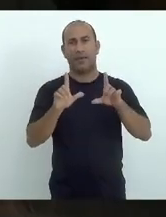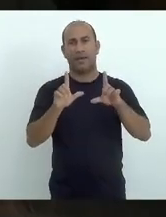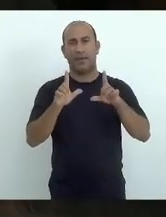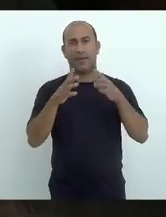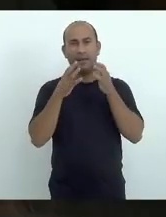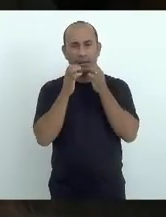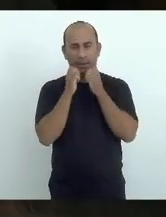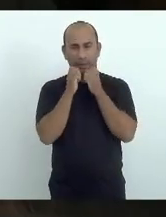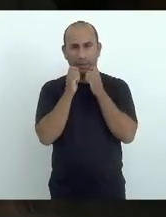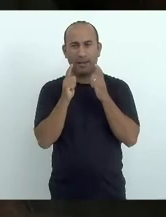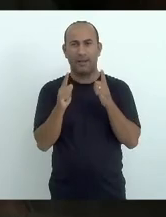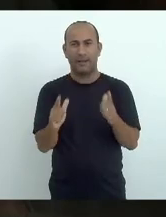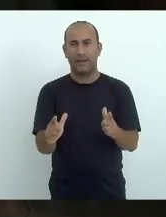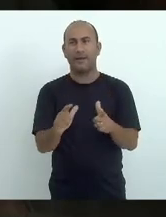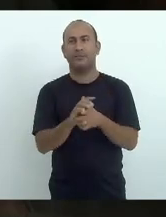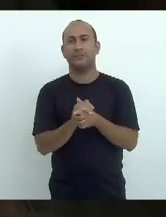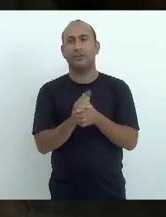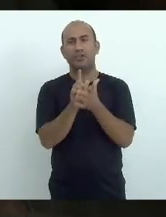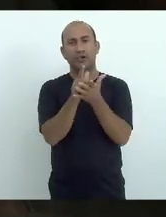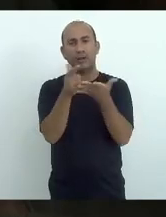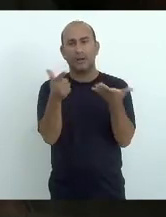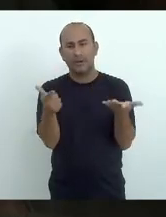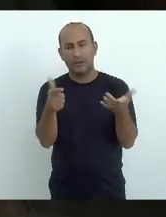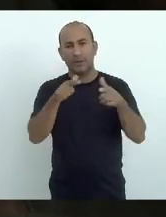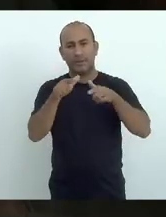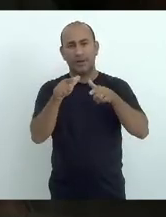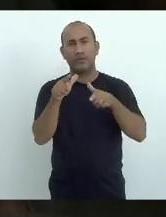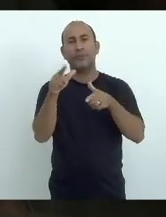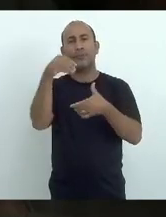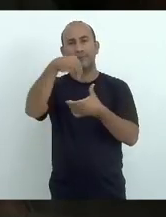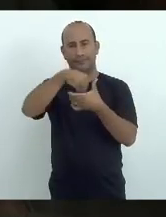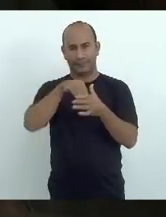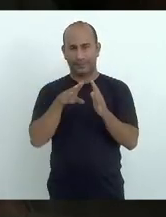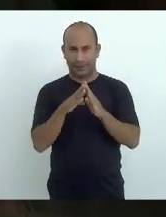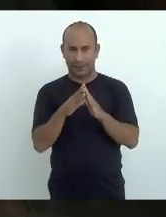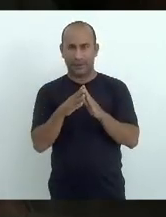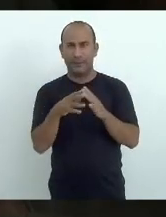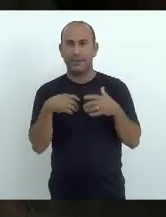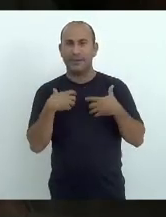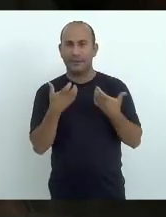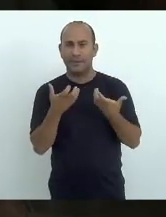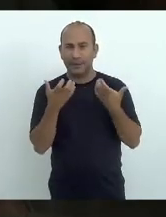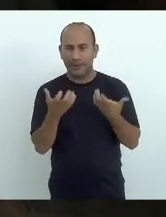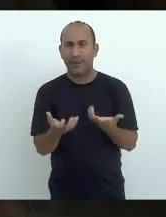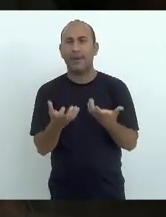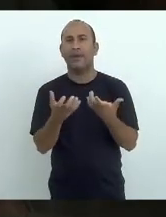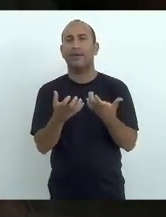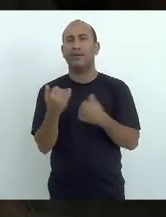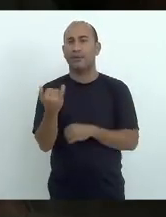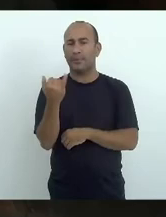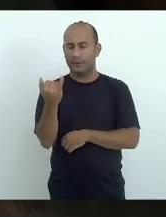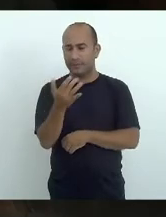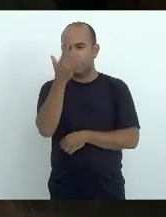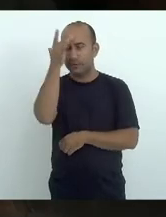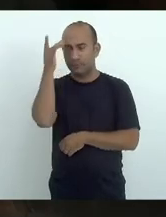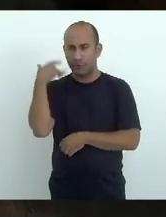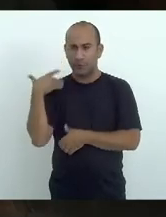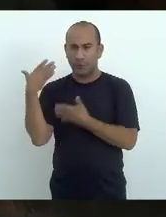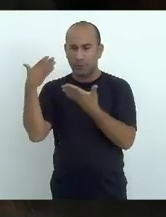jornalistas, trabalhadoras e trabalhadores desta casa. Quero saudar uma liderança importante de Niterói que hoje veio me visitar, o